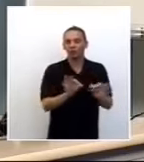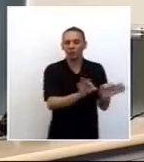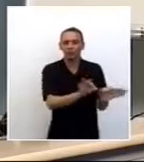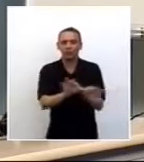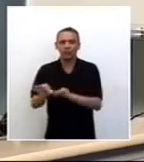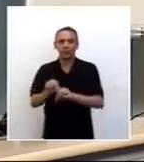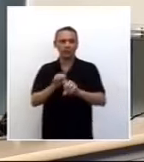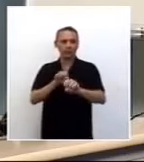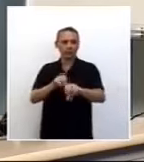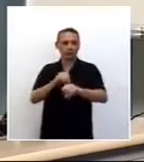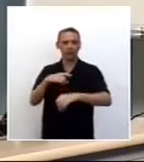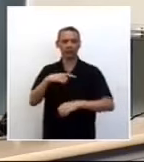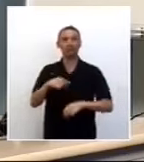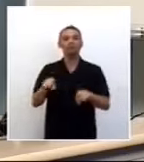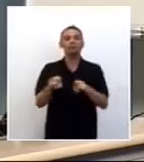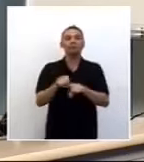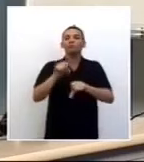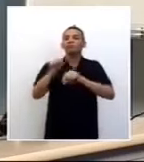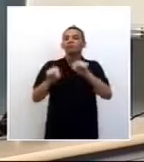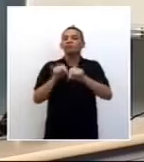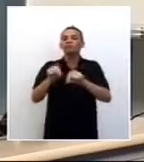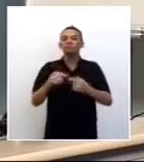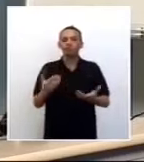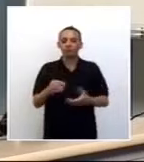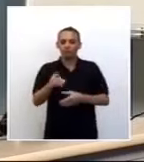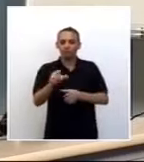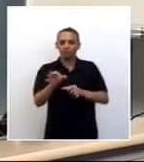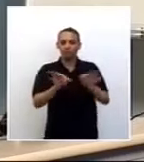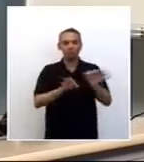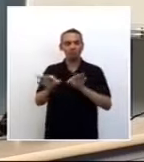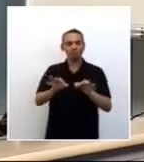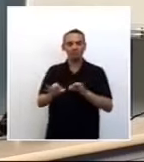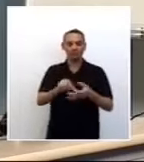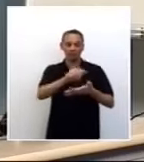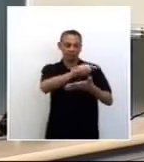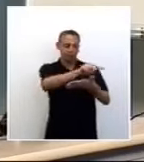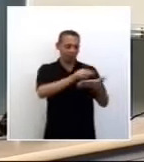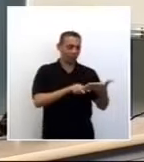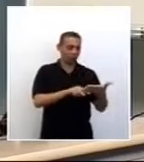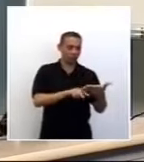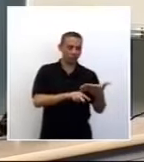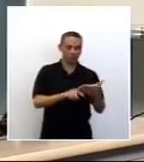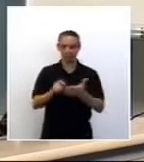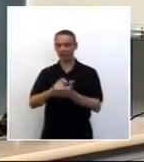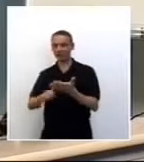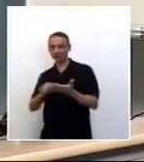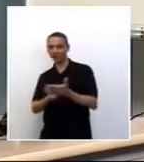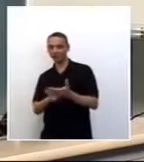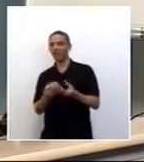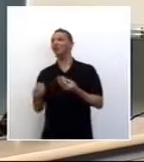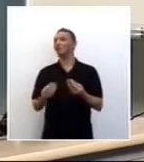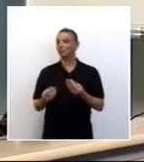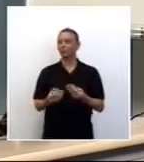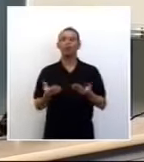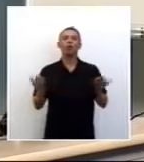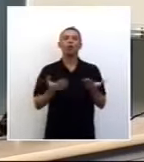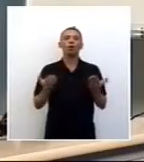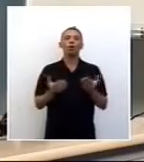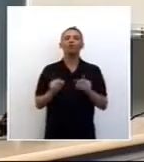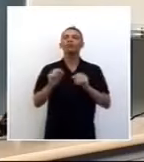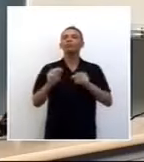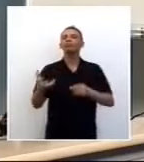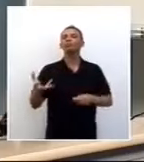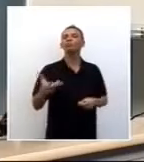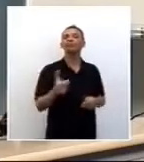nela e também trabalharmos as estratégias de leitura e escrita e o foco hoje é são quais são os